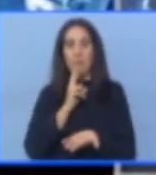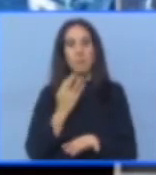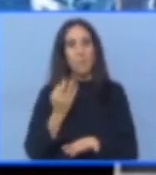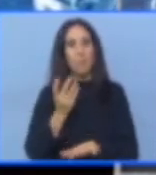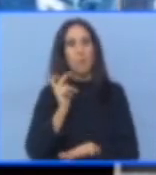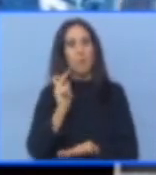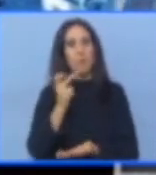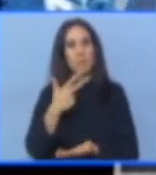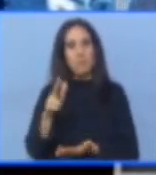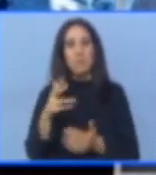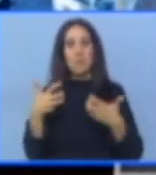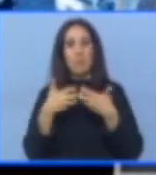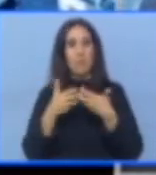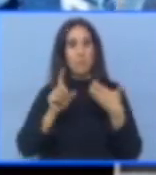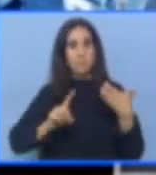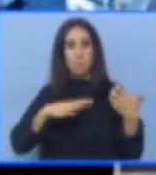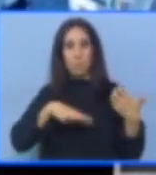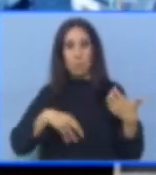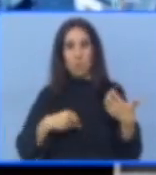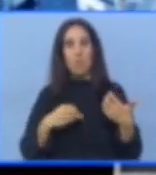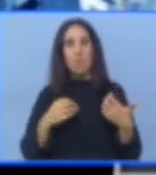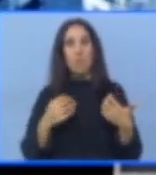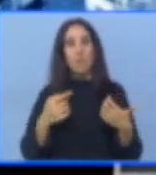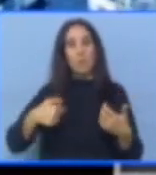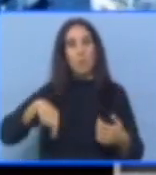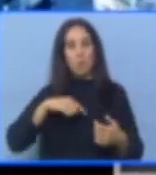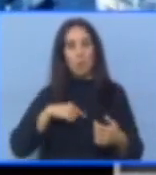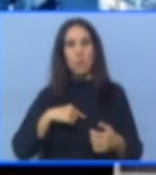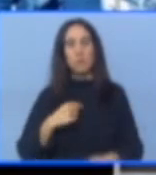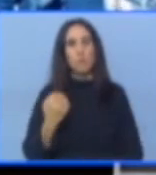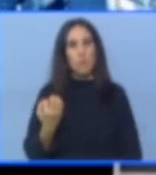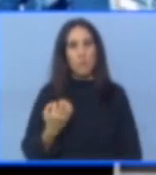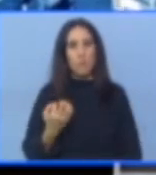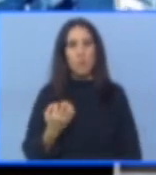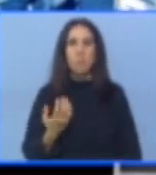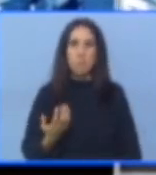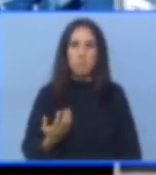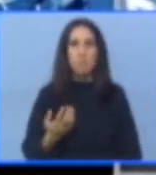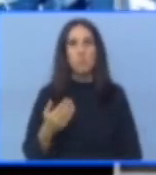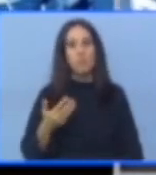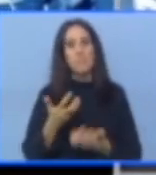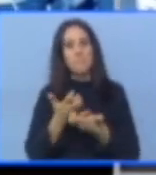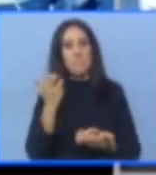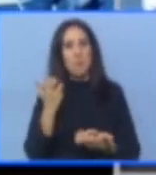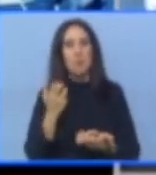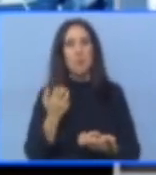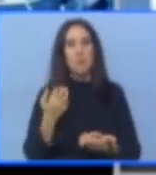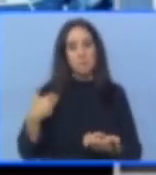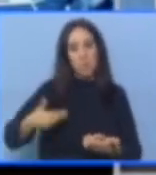centenário da Primeira Guerra Mundial, que nós de outra forma tínhamos vindo a assinalar com